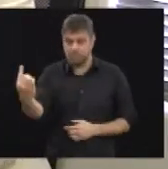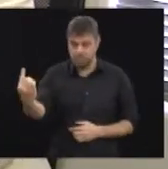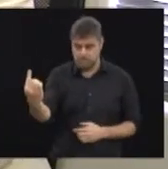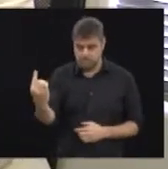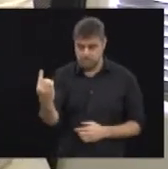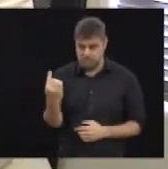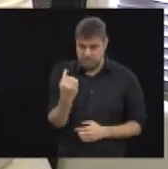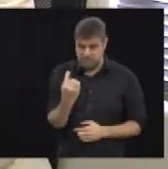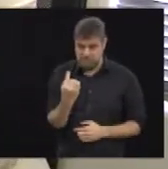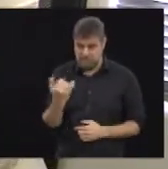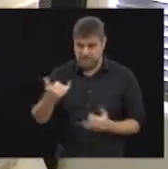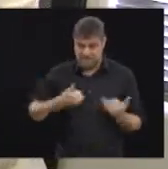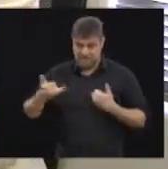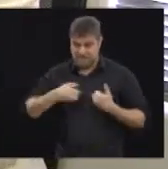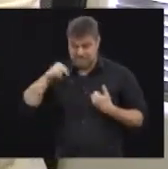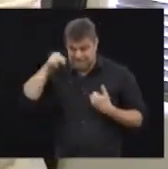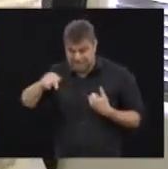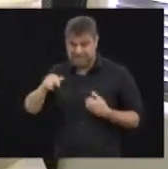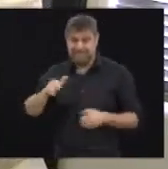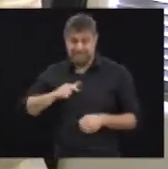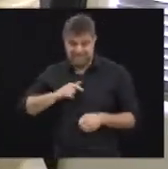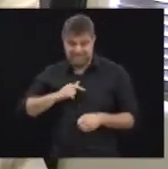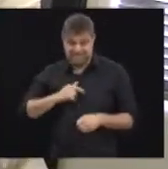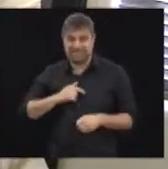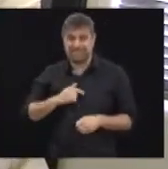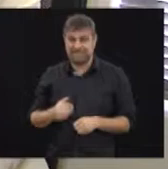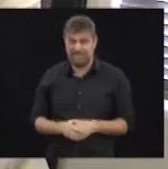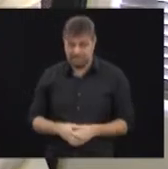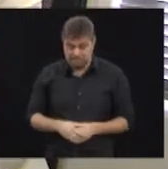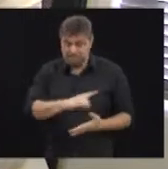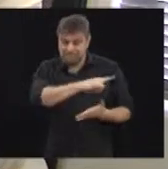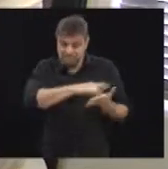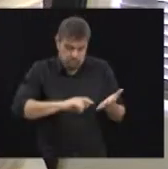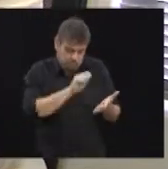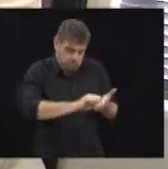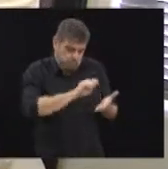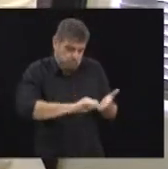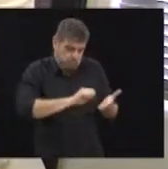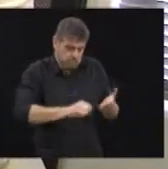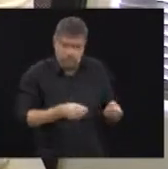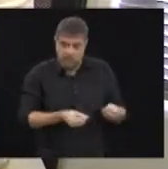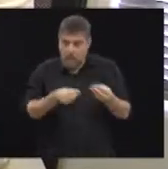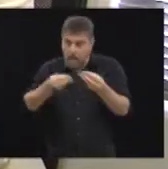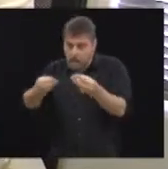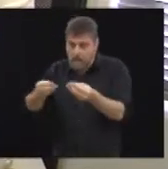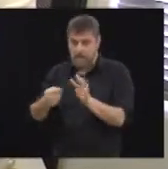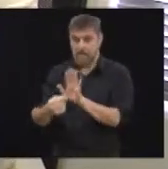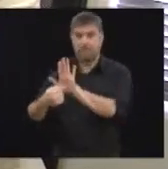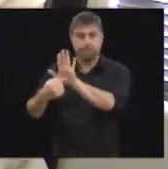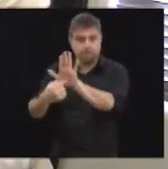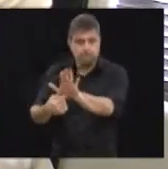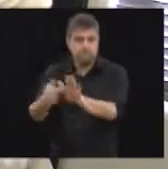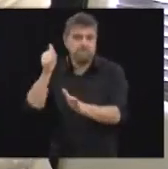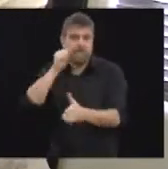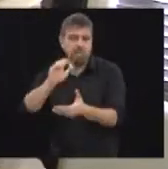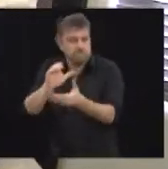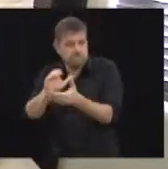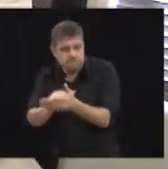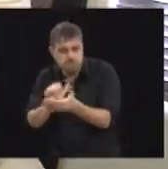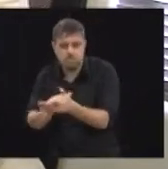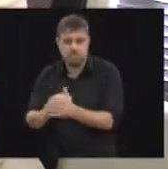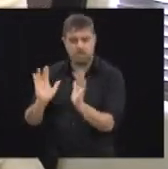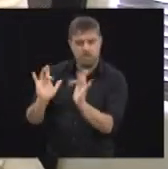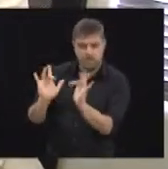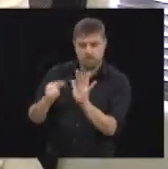ocorreu de, por exemplo, alguns pacientes você dar uma declaração para levar para o parceiro, para a parceira,